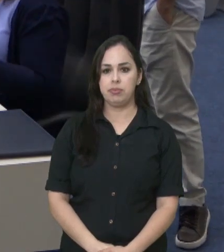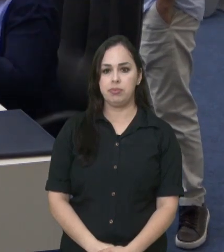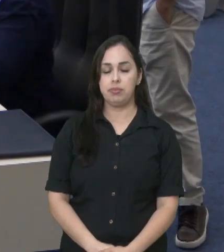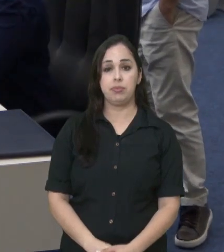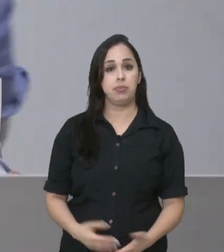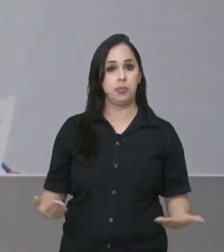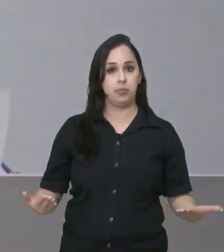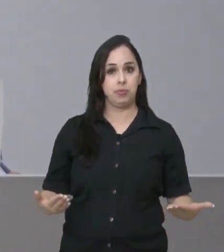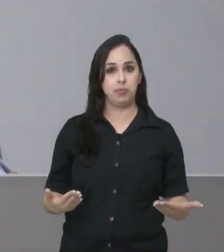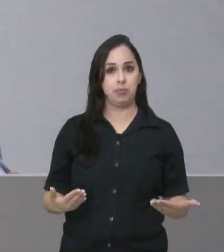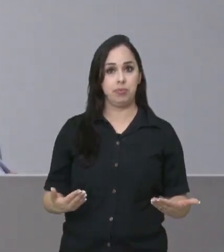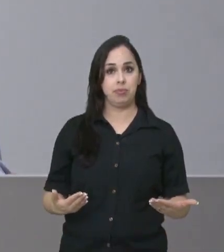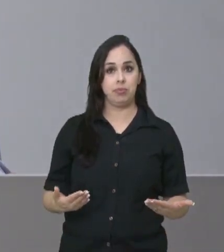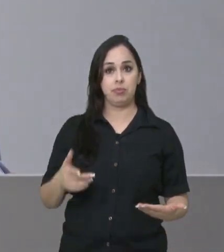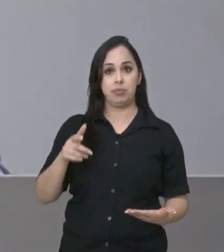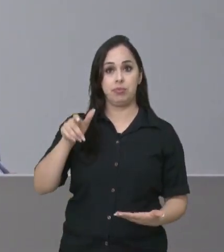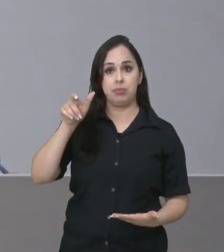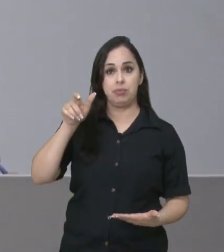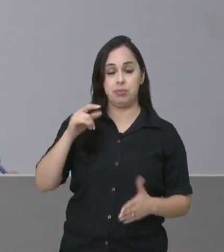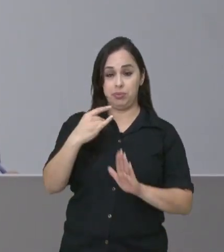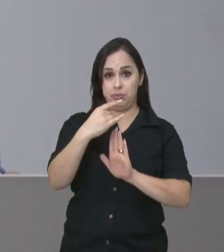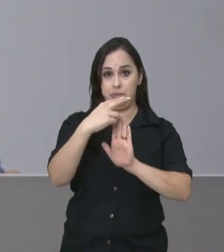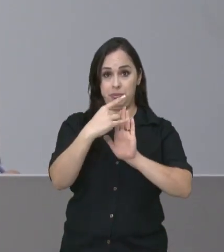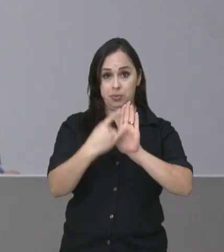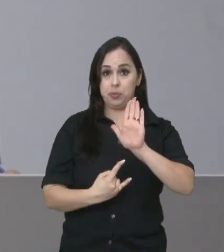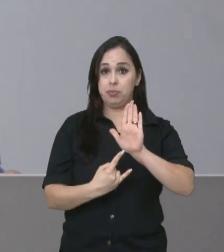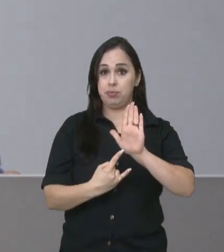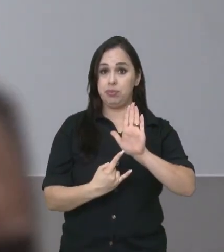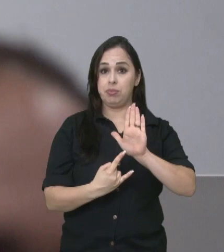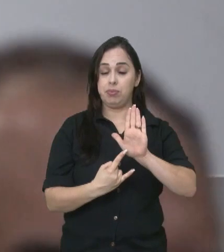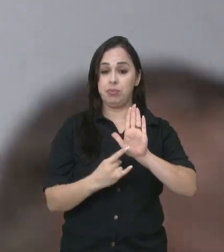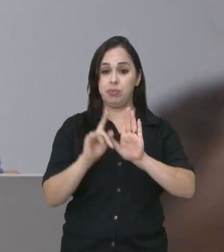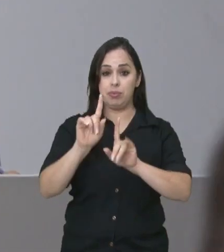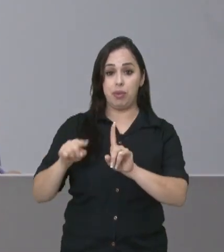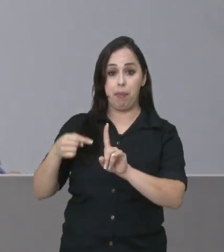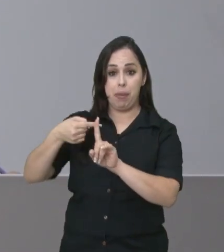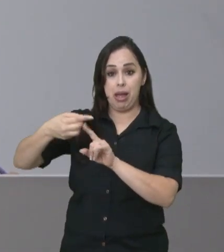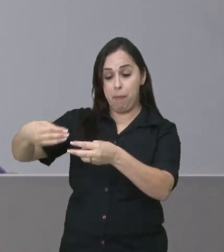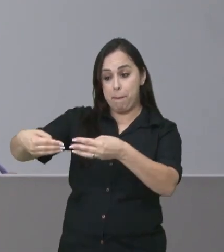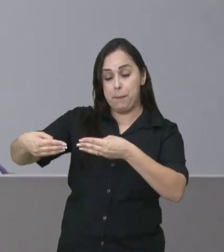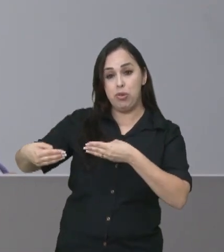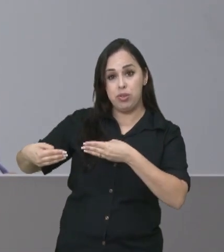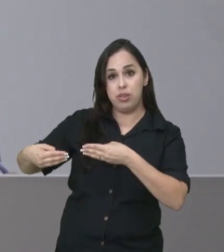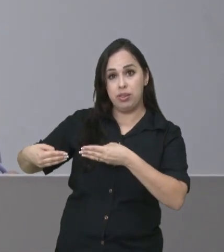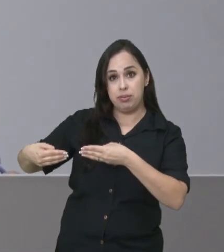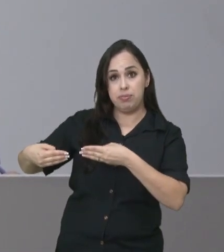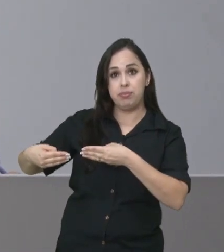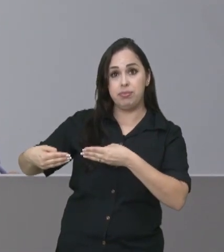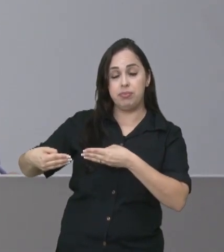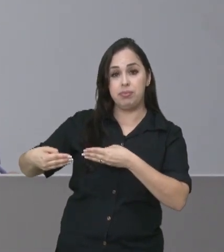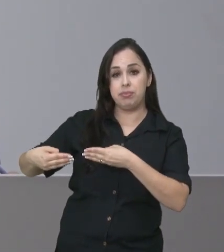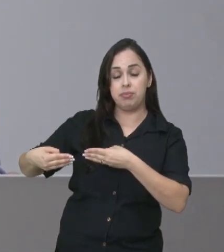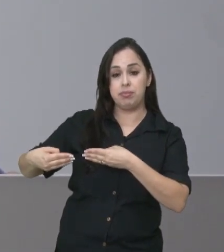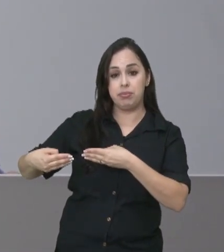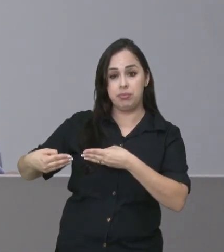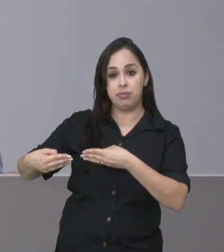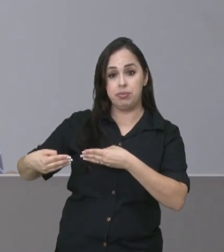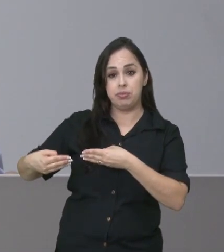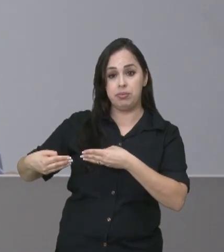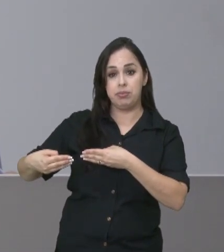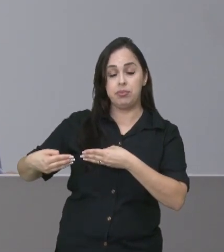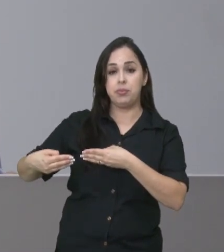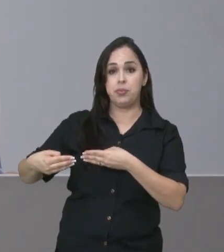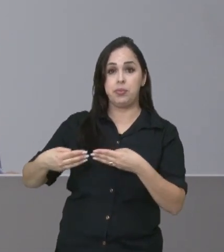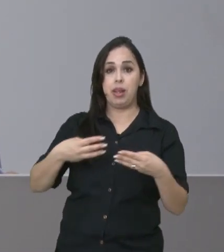Em votação, os requerimentos e a moção que sofreram, a